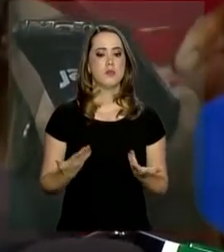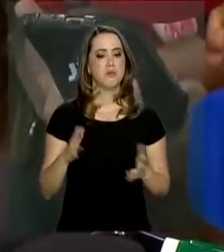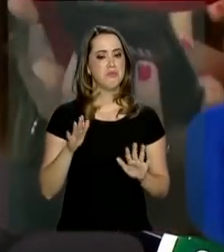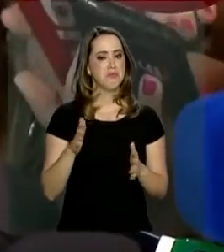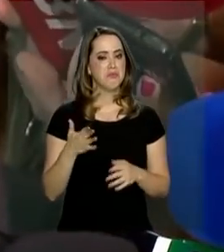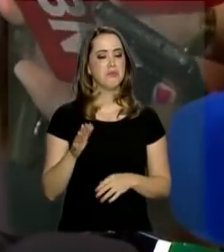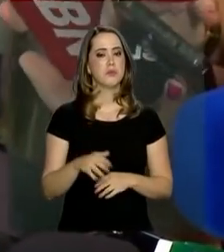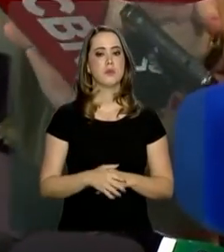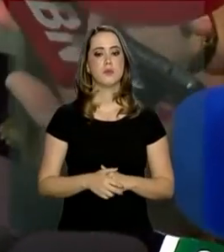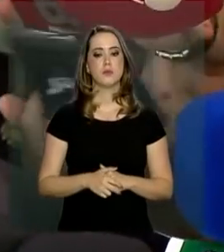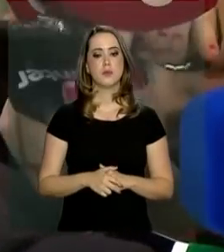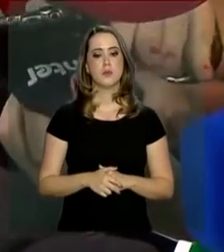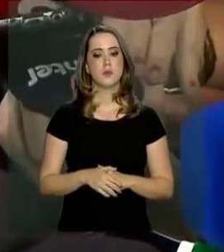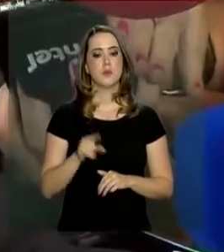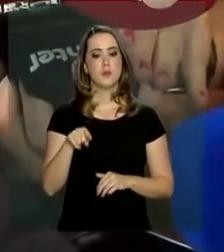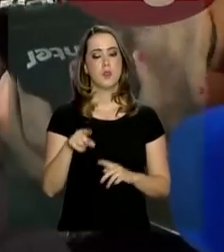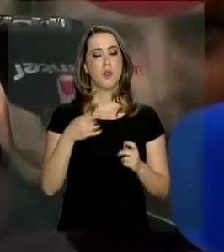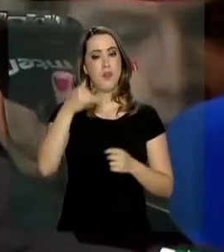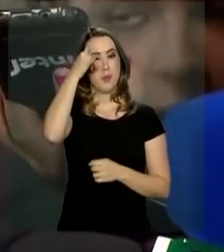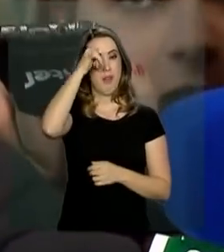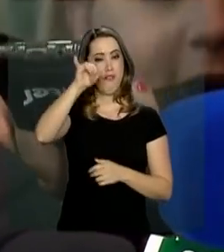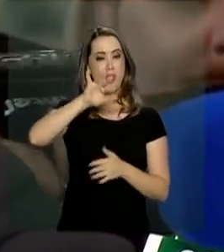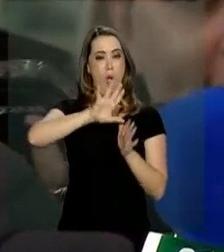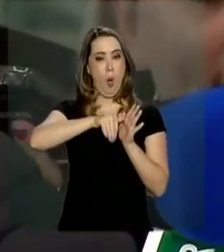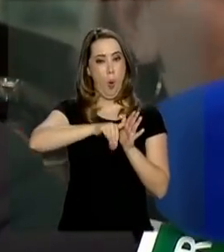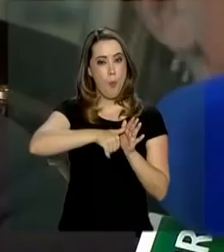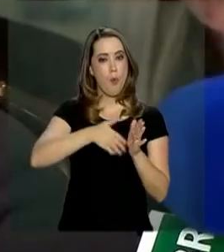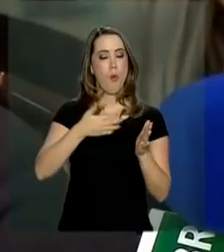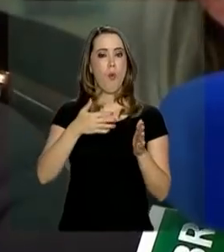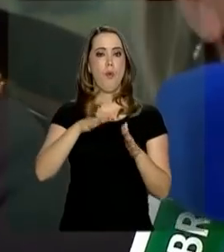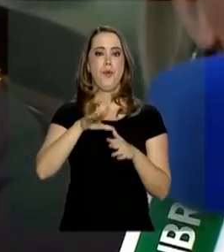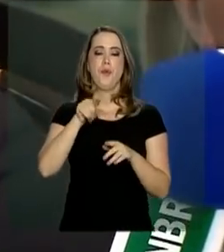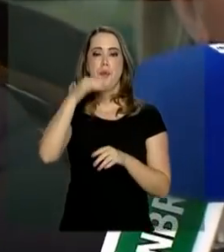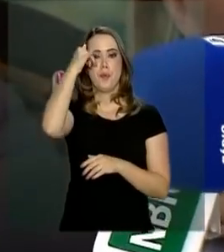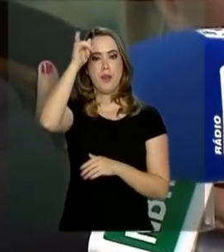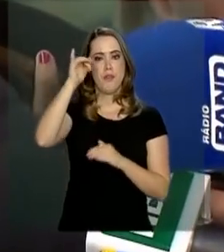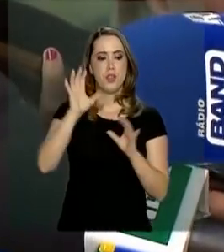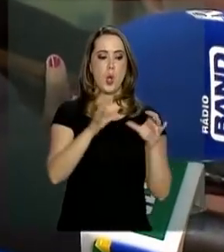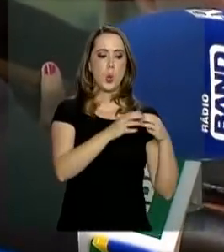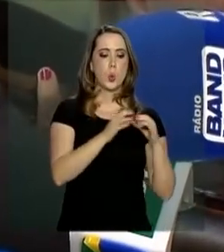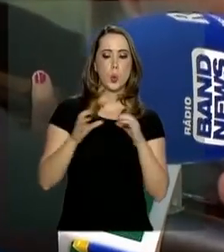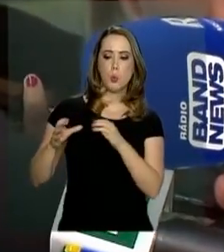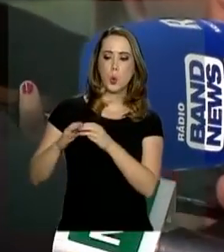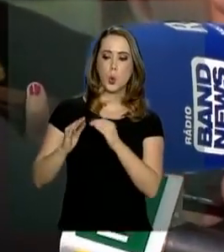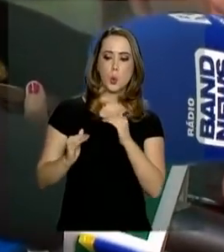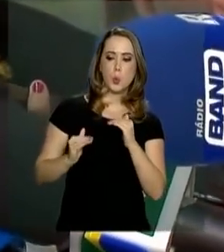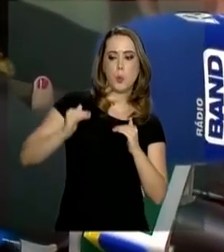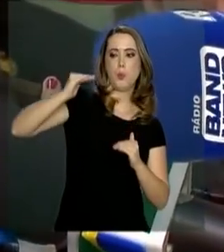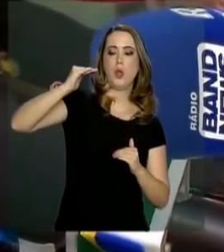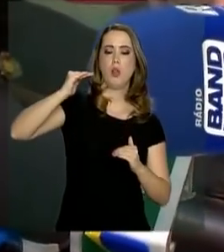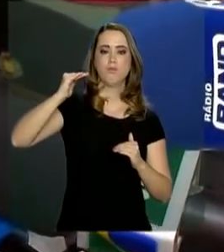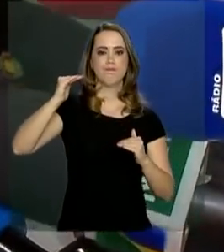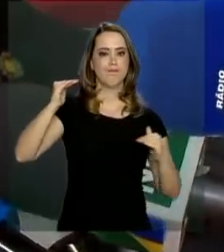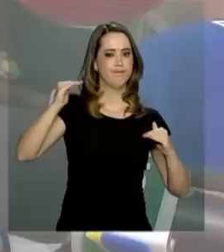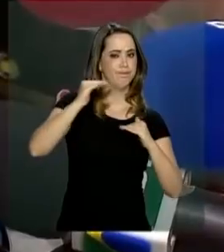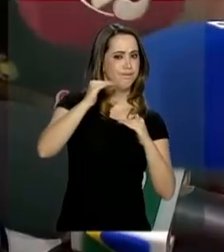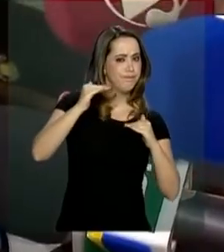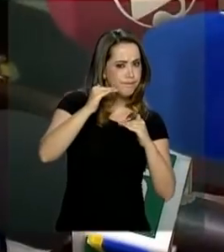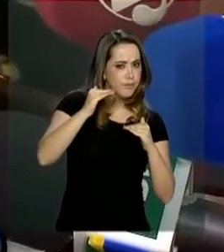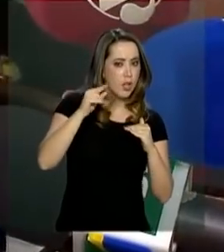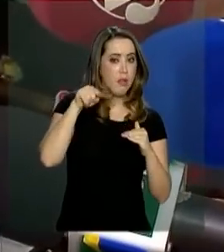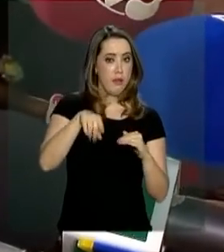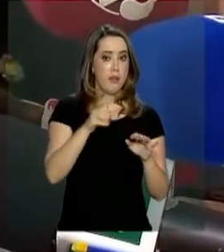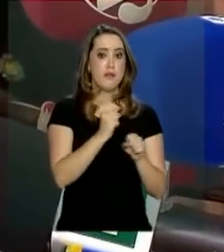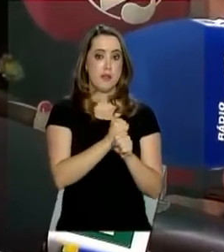uma coisa mais ou menos assim. É uma medida antifraude e contra privilégios. A reforma da Previdência, já esse ano.